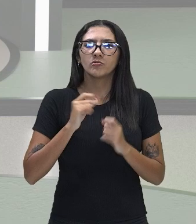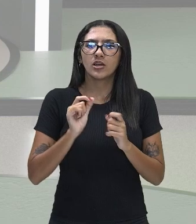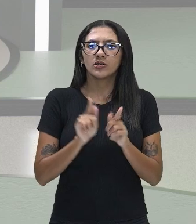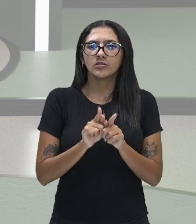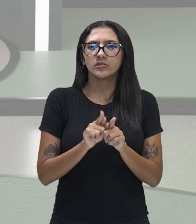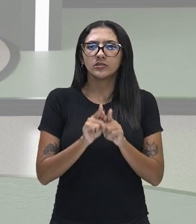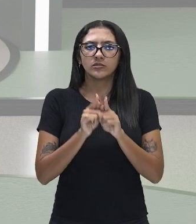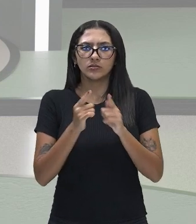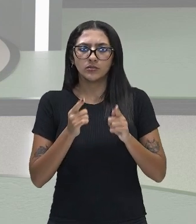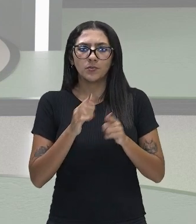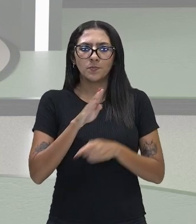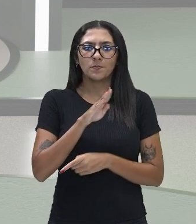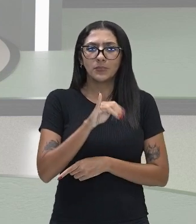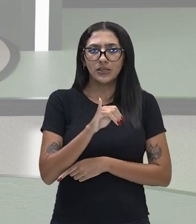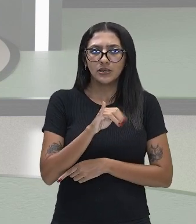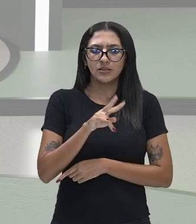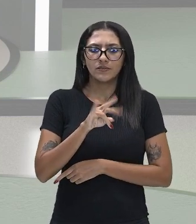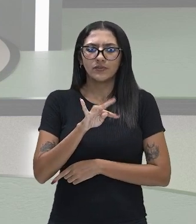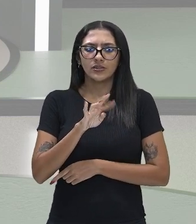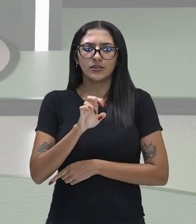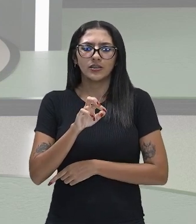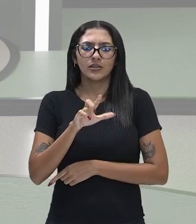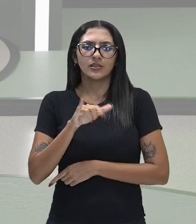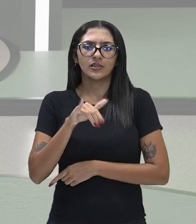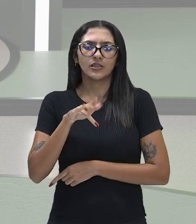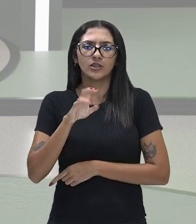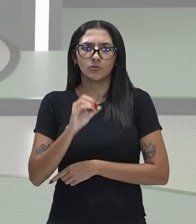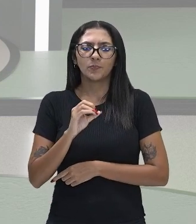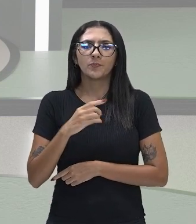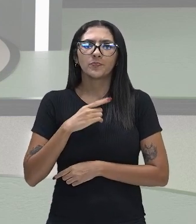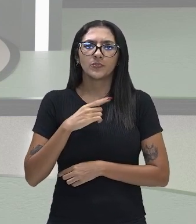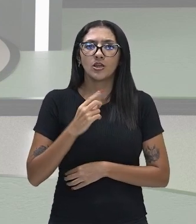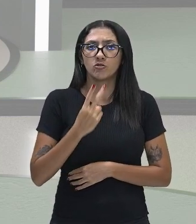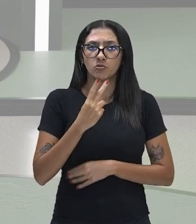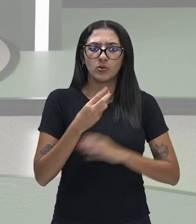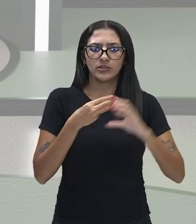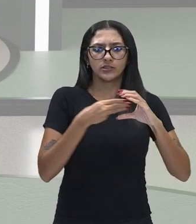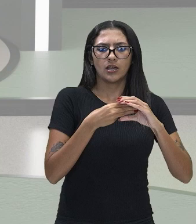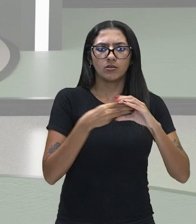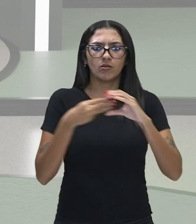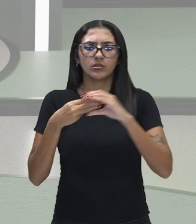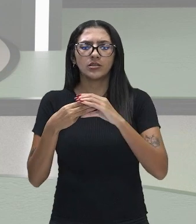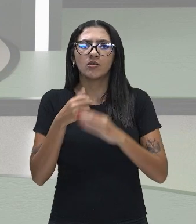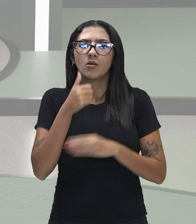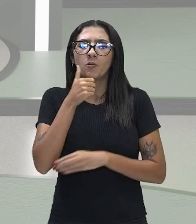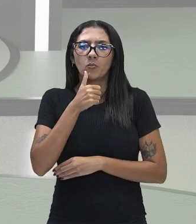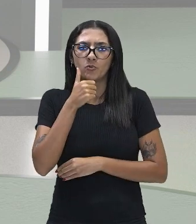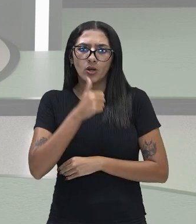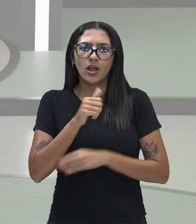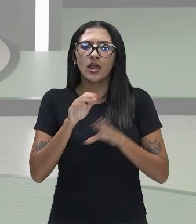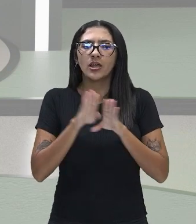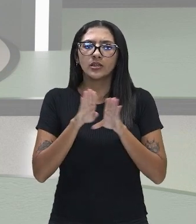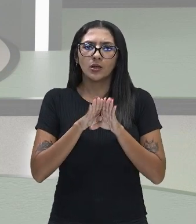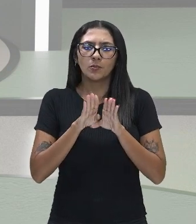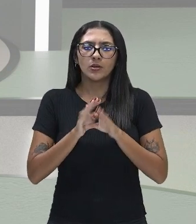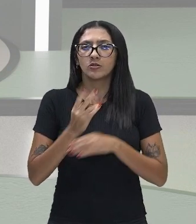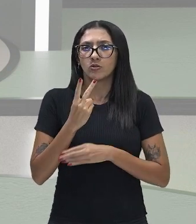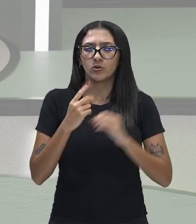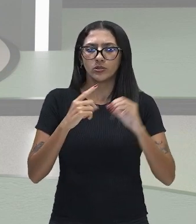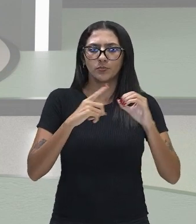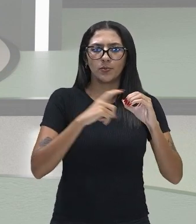gêmeos bivitelíneos, ou seja, formado de 2 células femininas e com 2